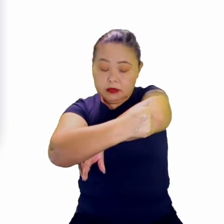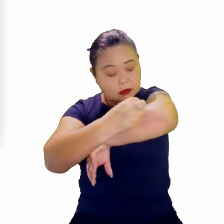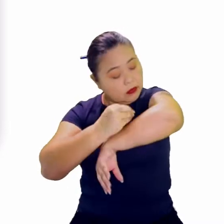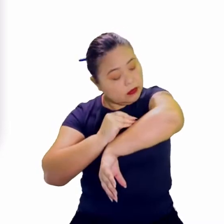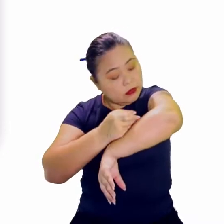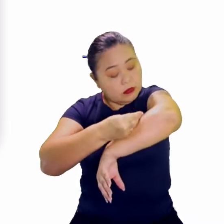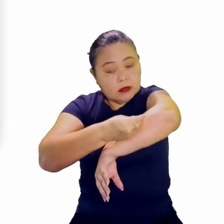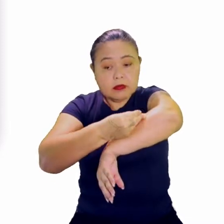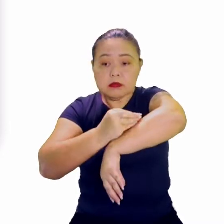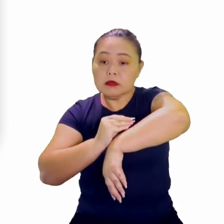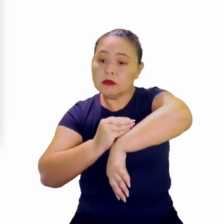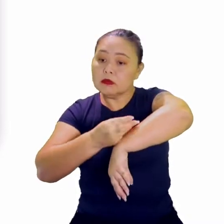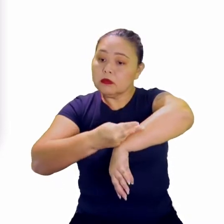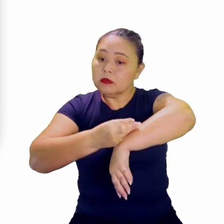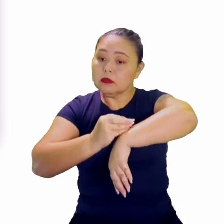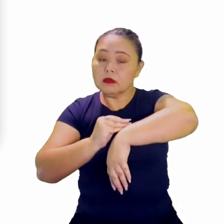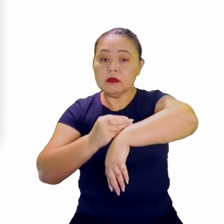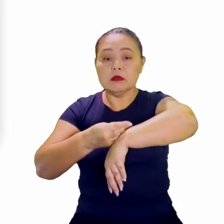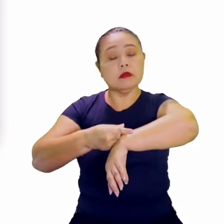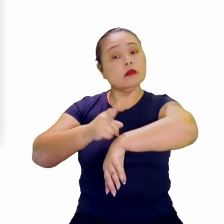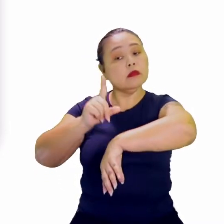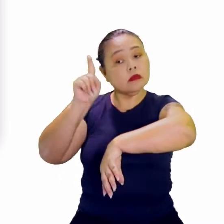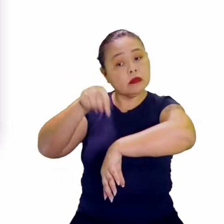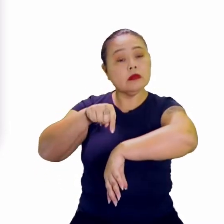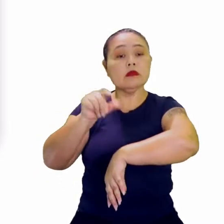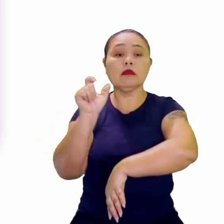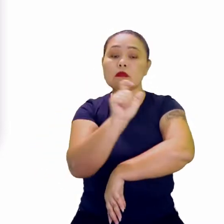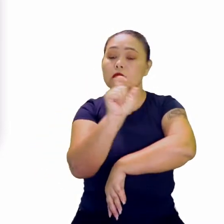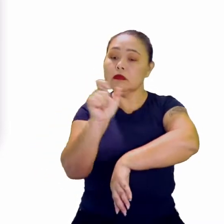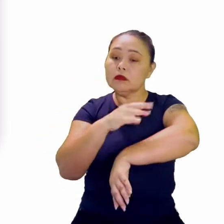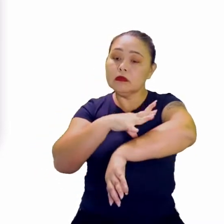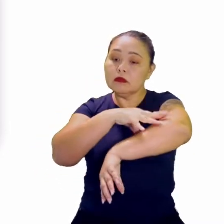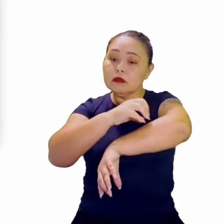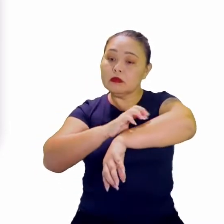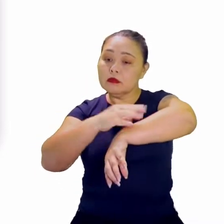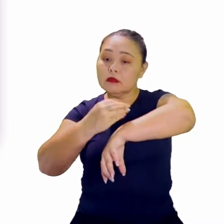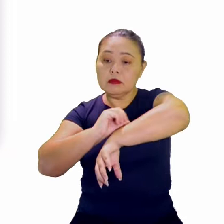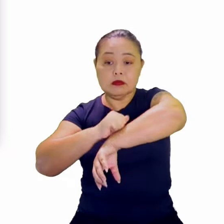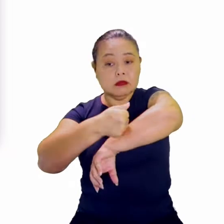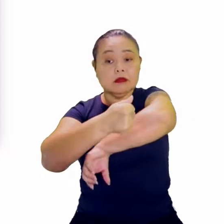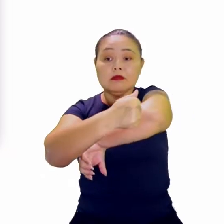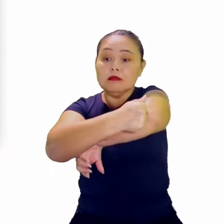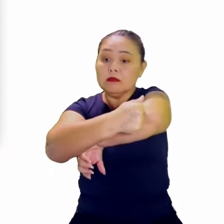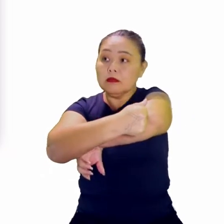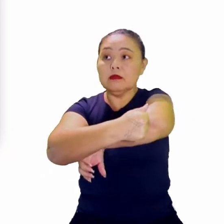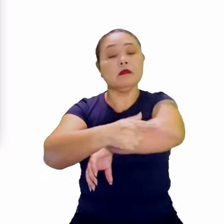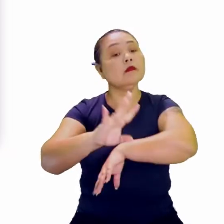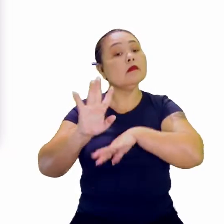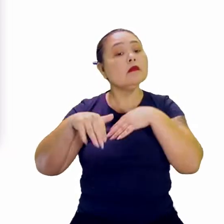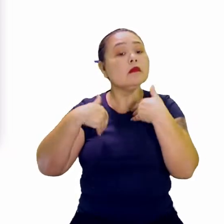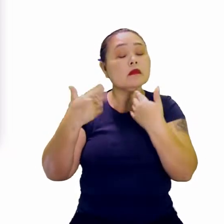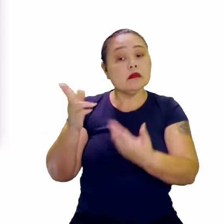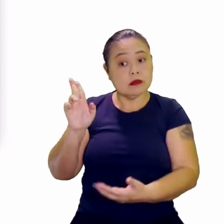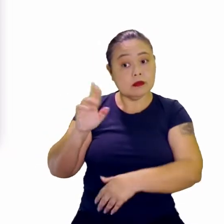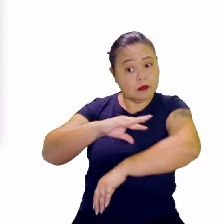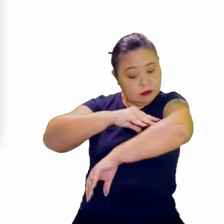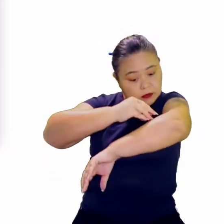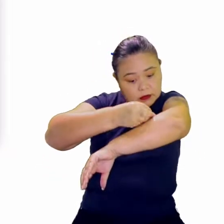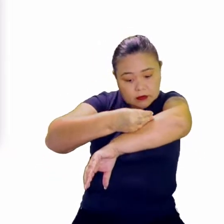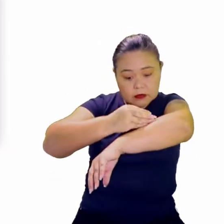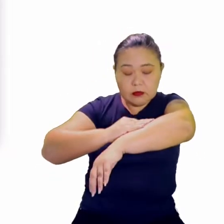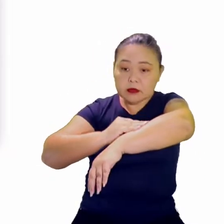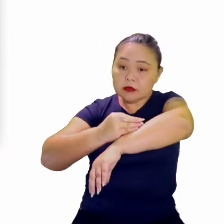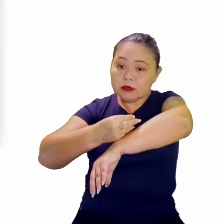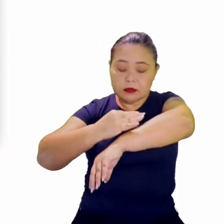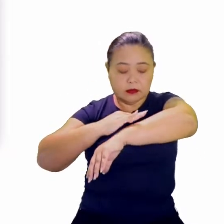osso, justamente por isso o termo músculo esquelético. Esse músculo, ele